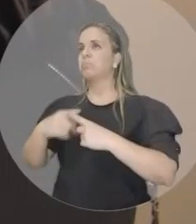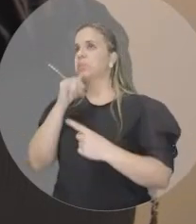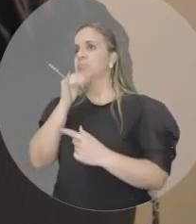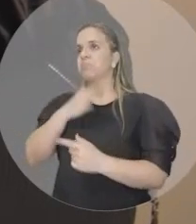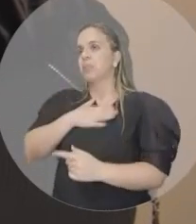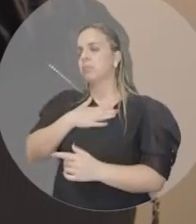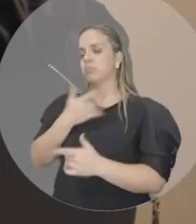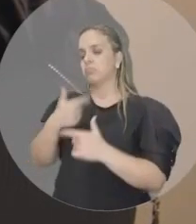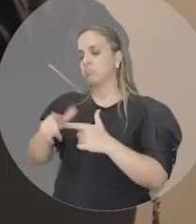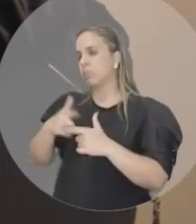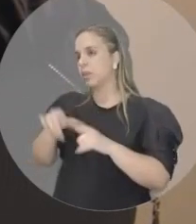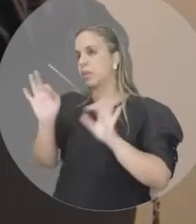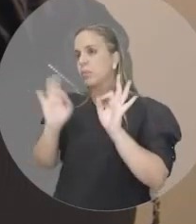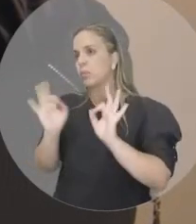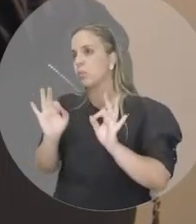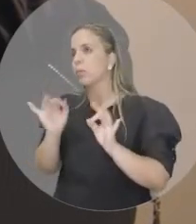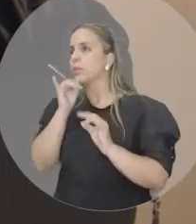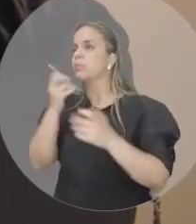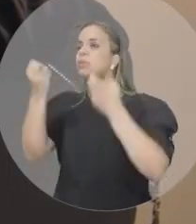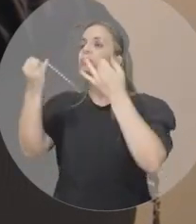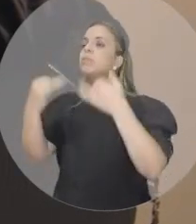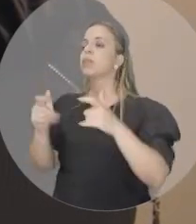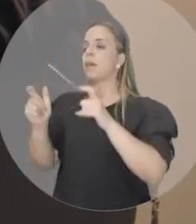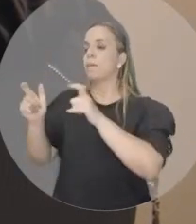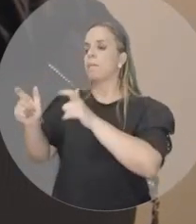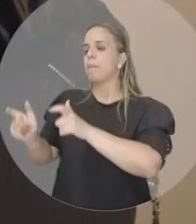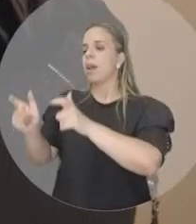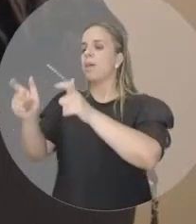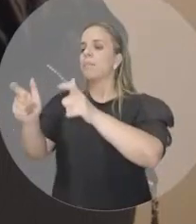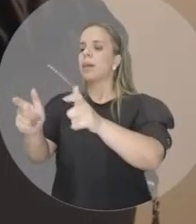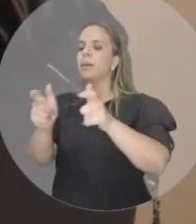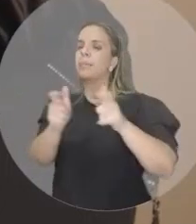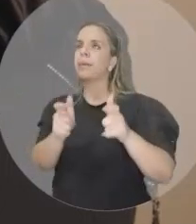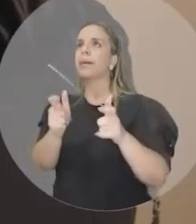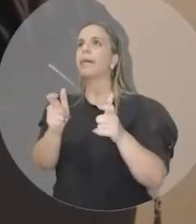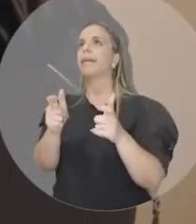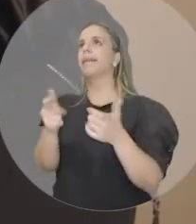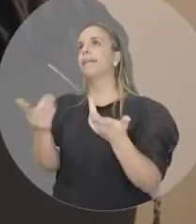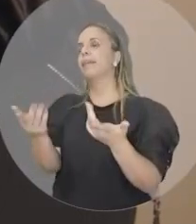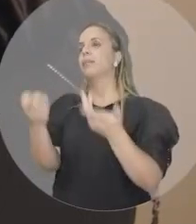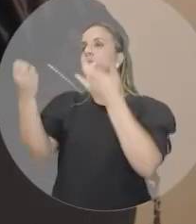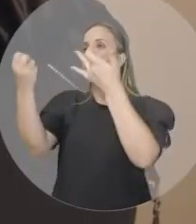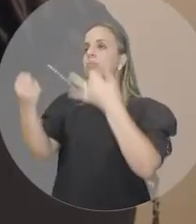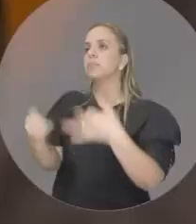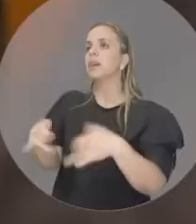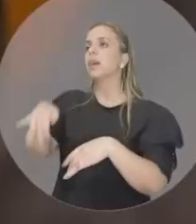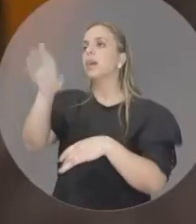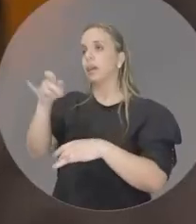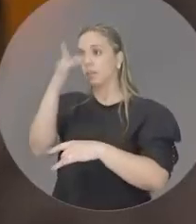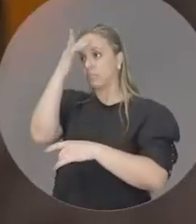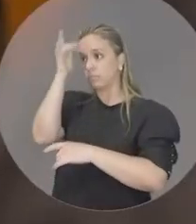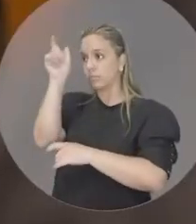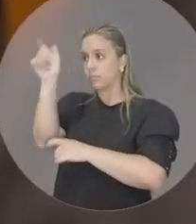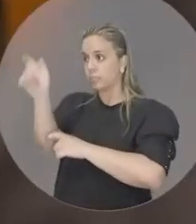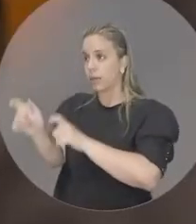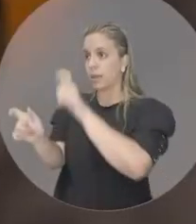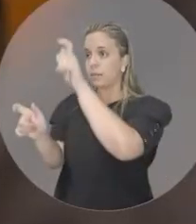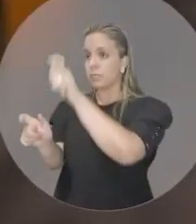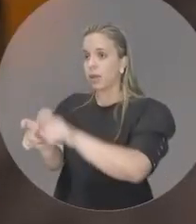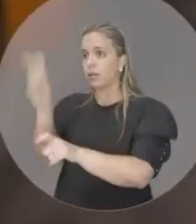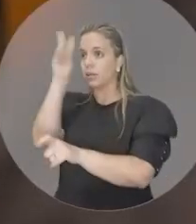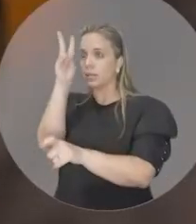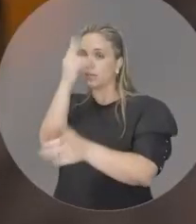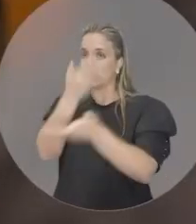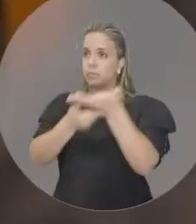problema em falar dos lugares, em falar das personagens envolvidas,